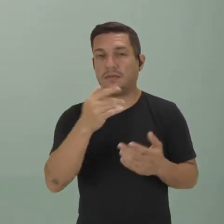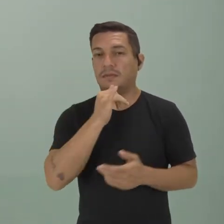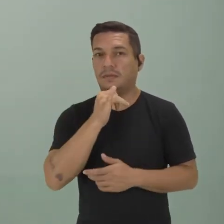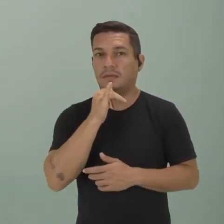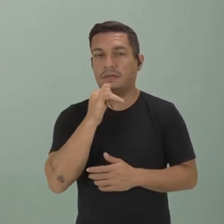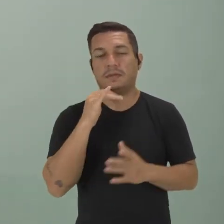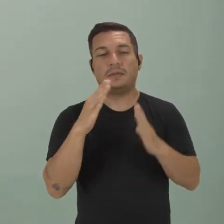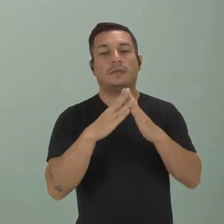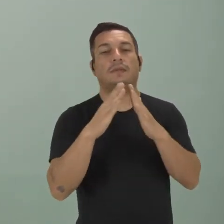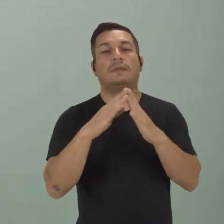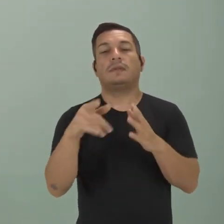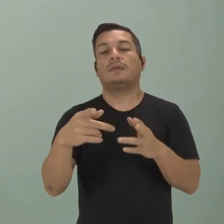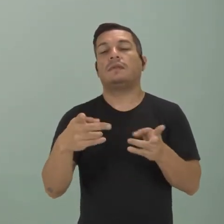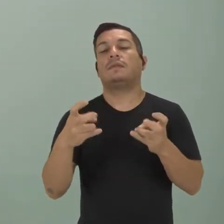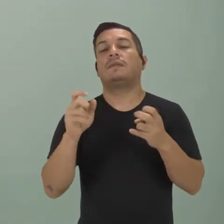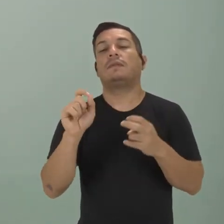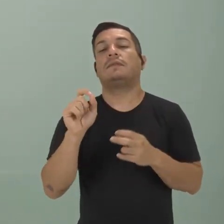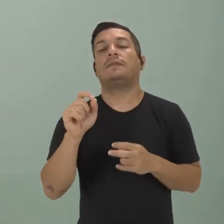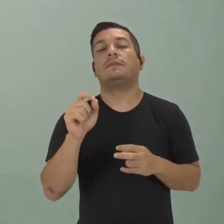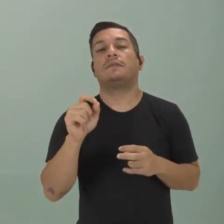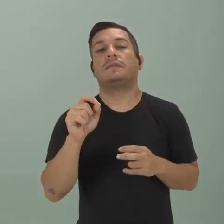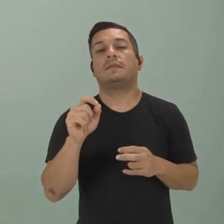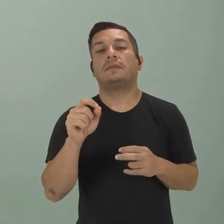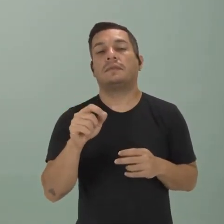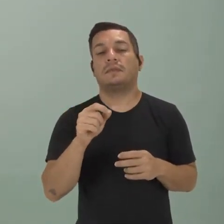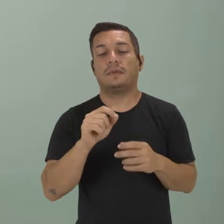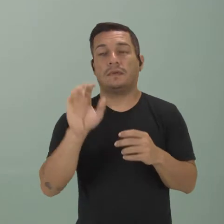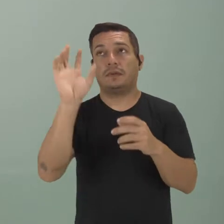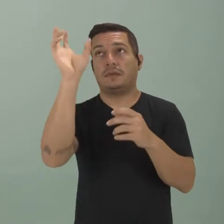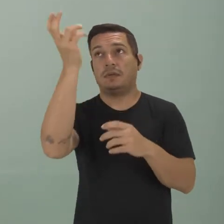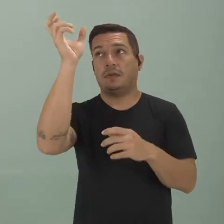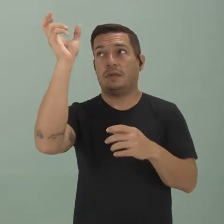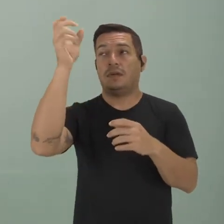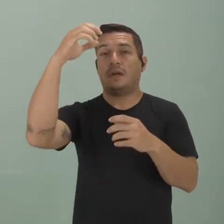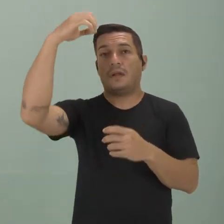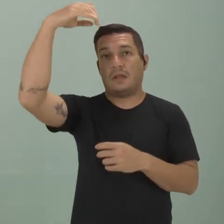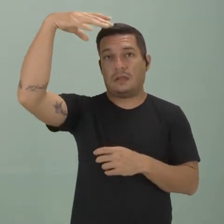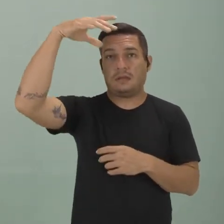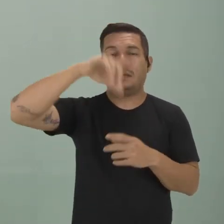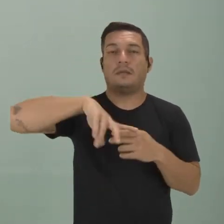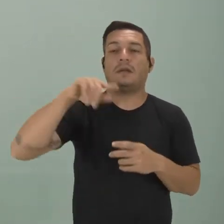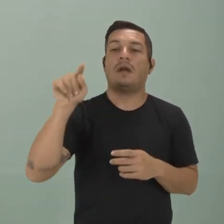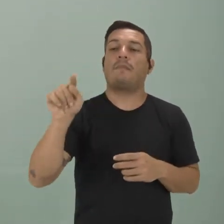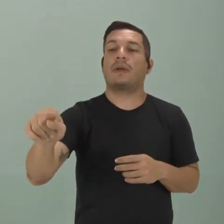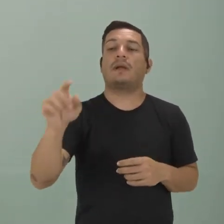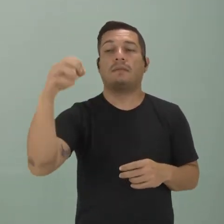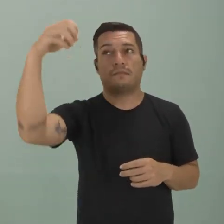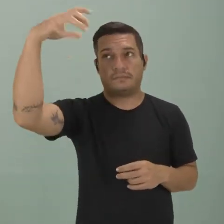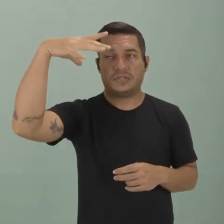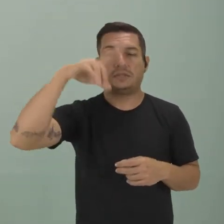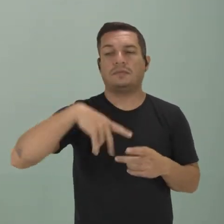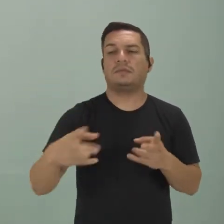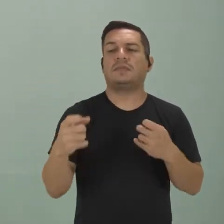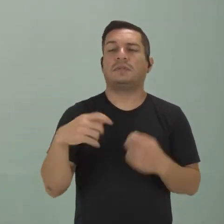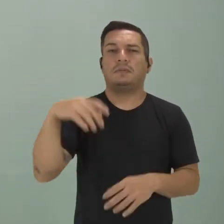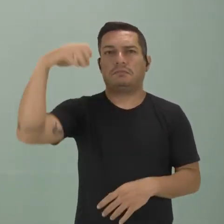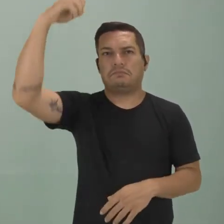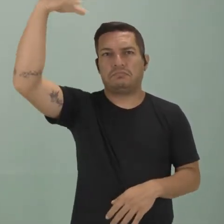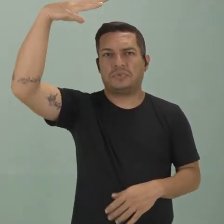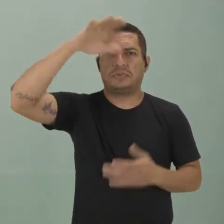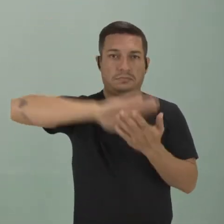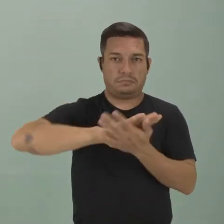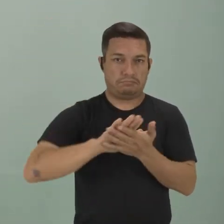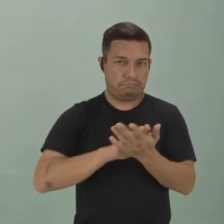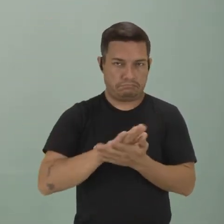exemplo, na sua casa você percebeu que foi acender a lâmpada, né? Ao apertar o interruptor, você percebeu que